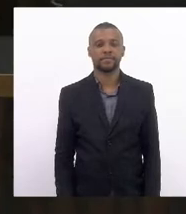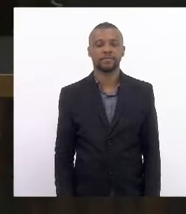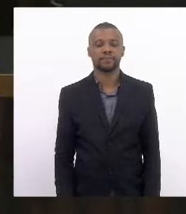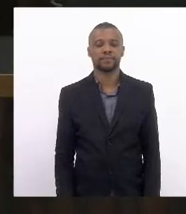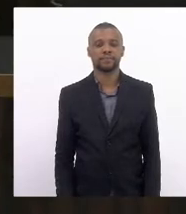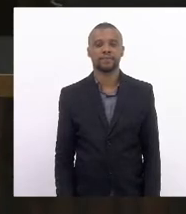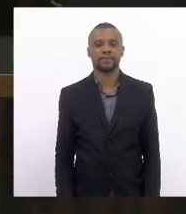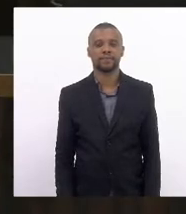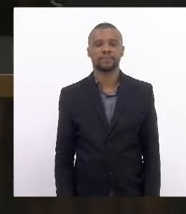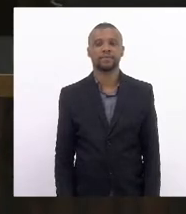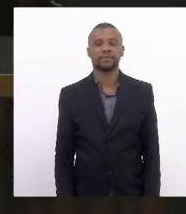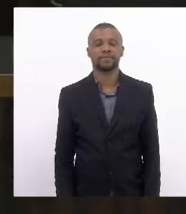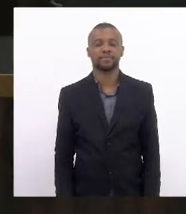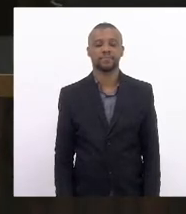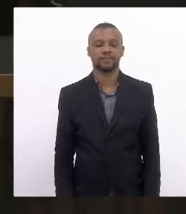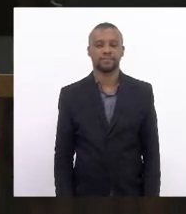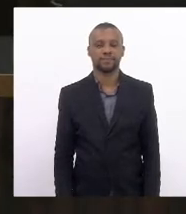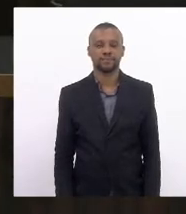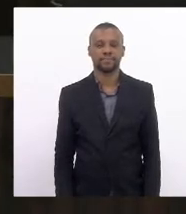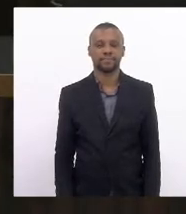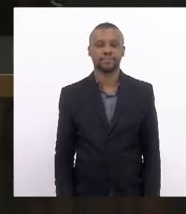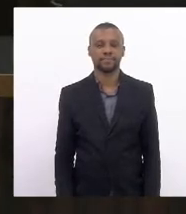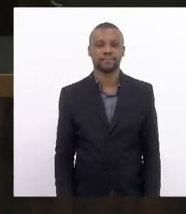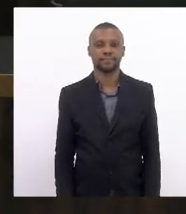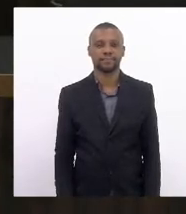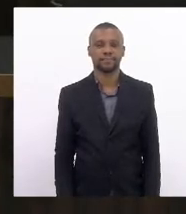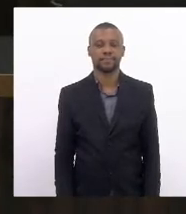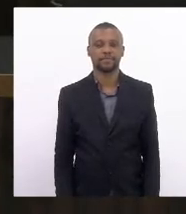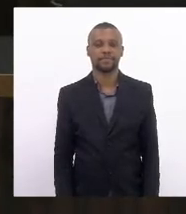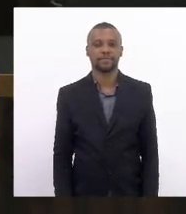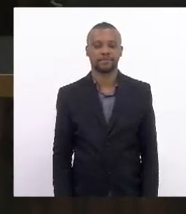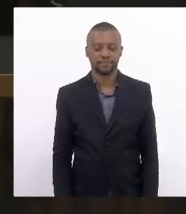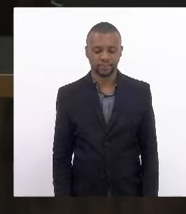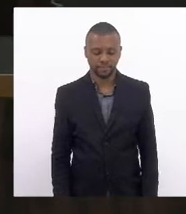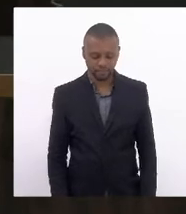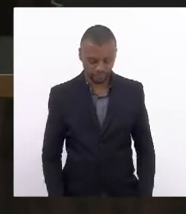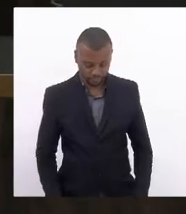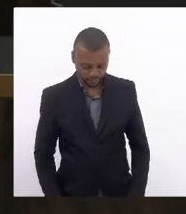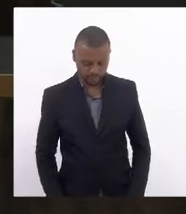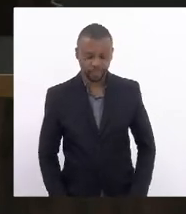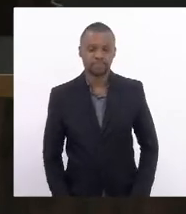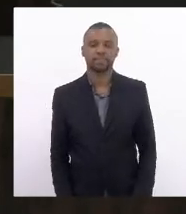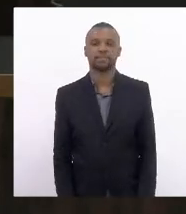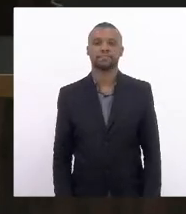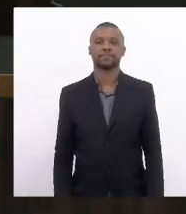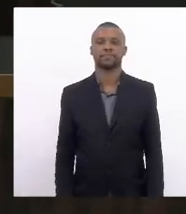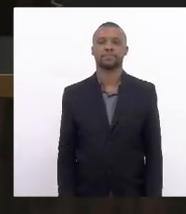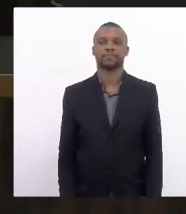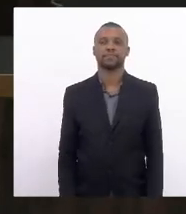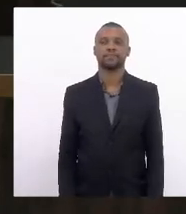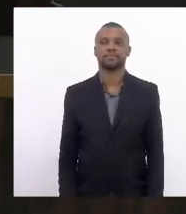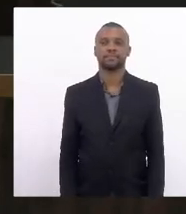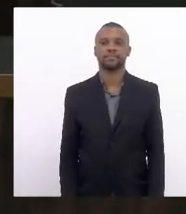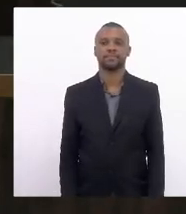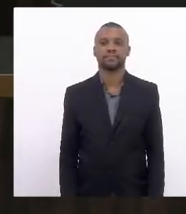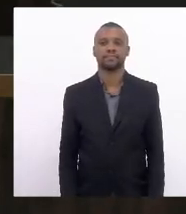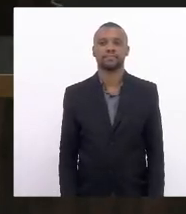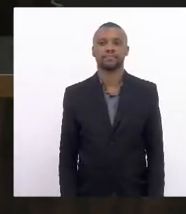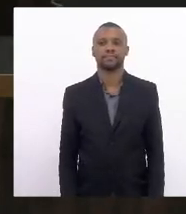deputado Giovanni Ratinho, deputado Gustavo Schmidt, deputado Jair Bittencourt, vai